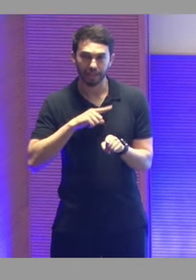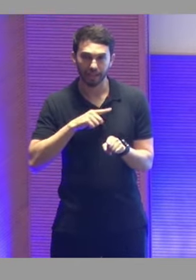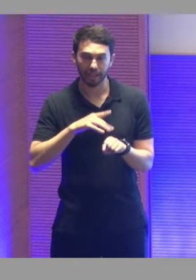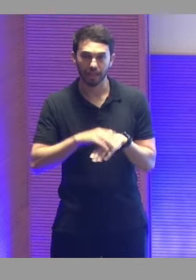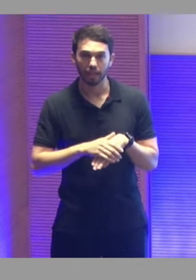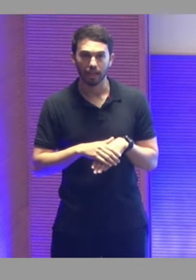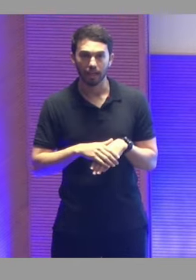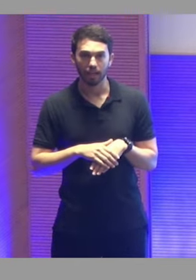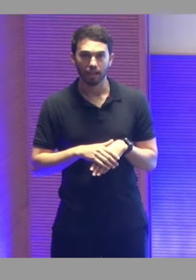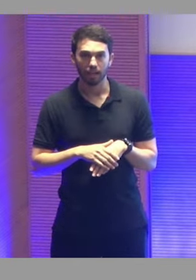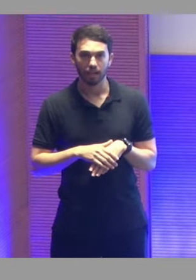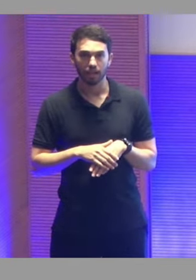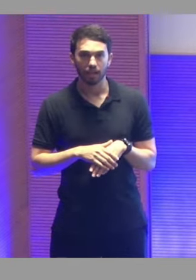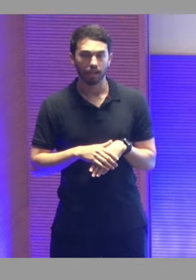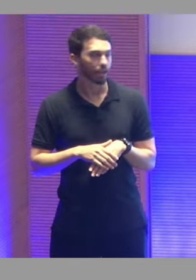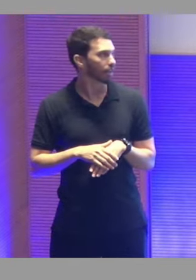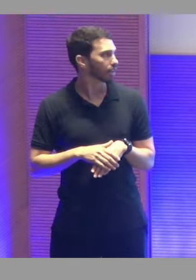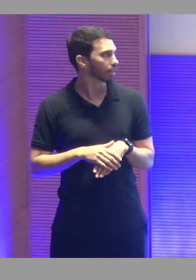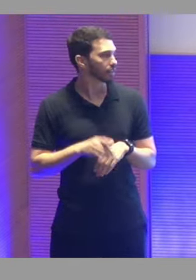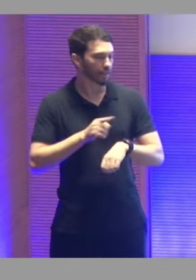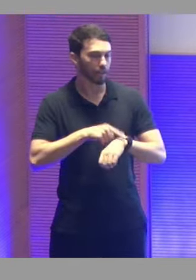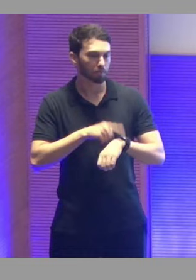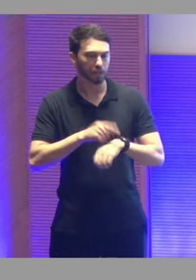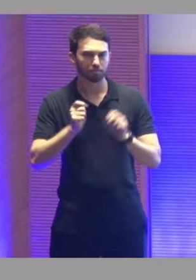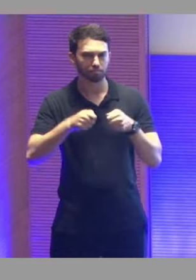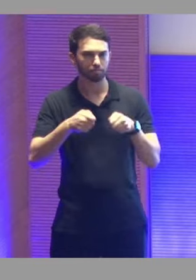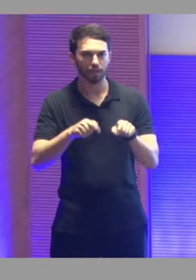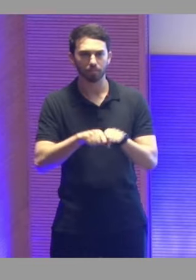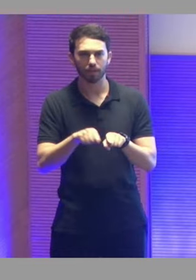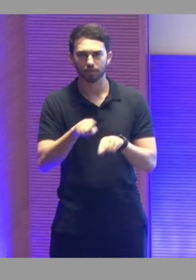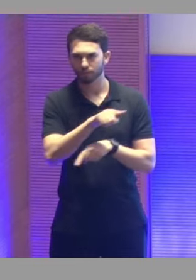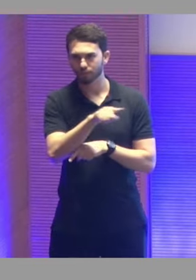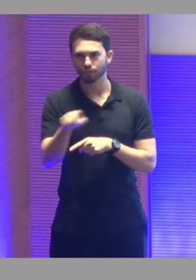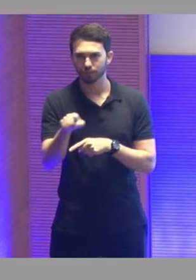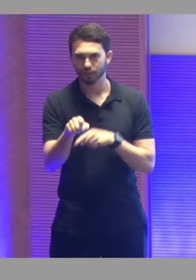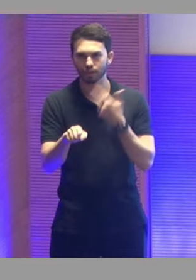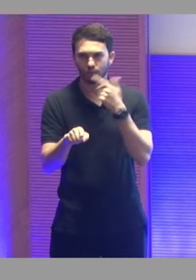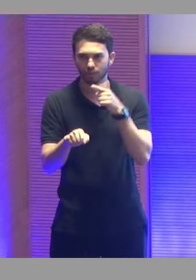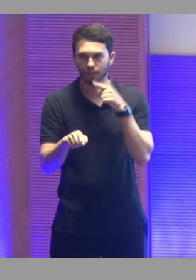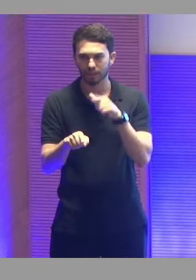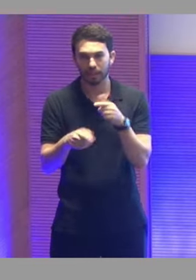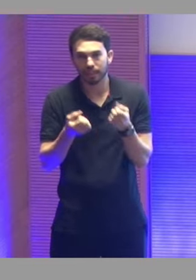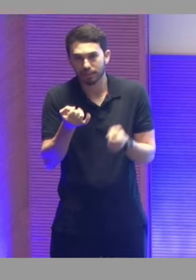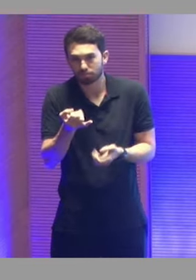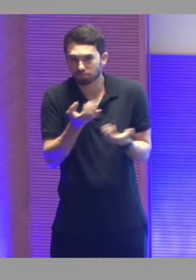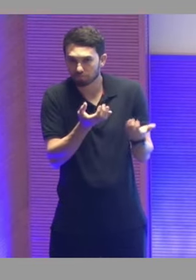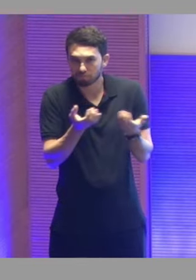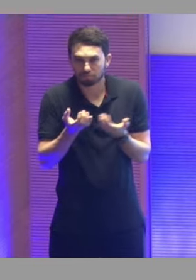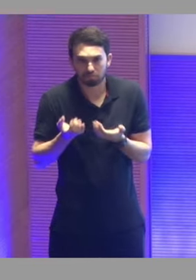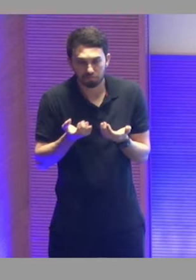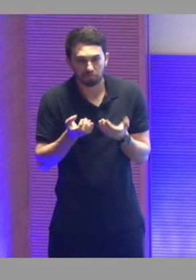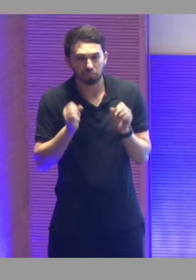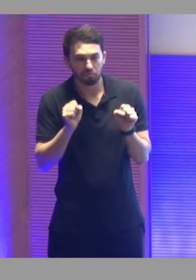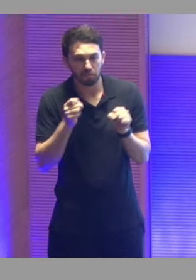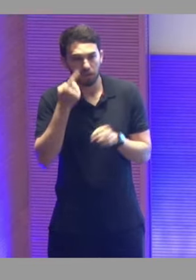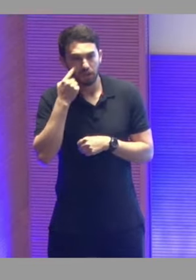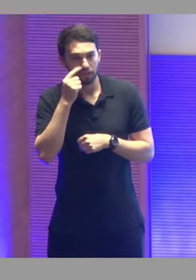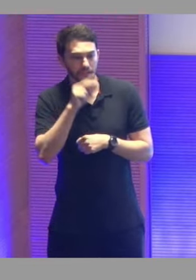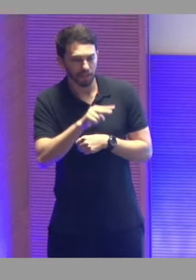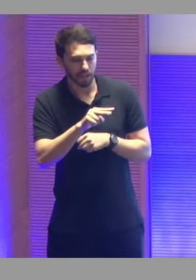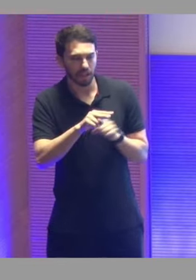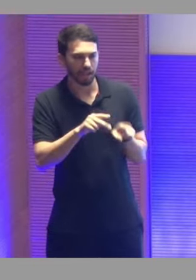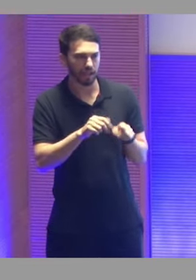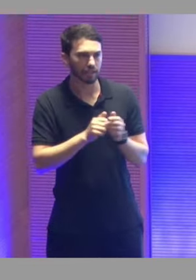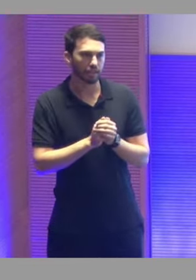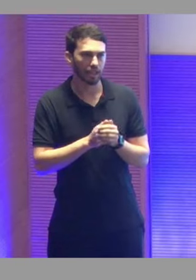a gente também vai ter tempo para vocês eh Se quiserem verificar um outro